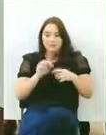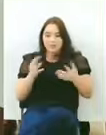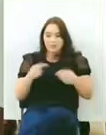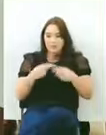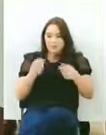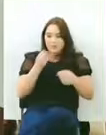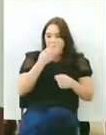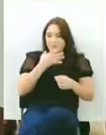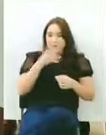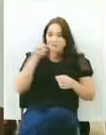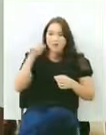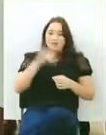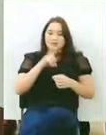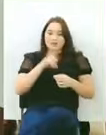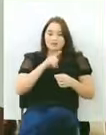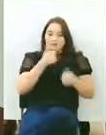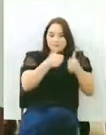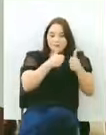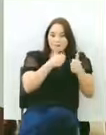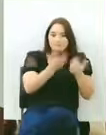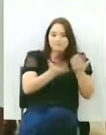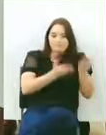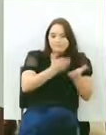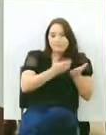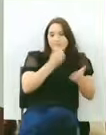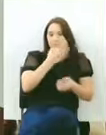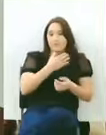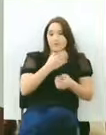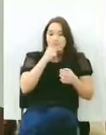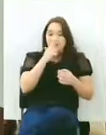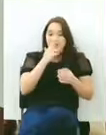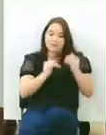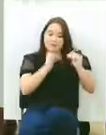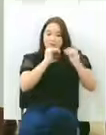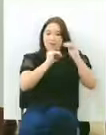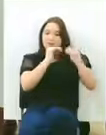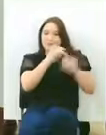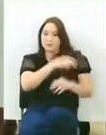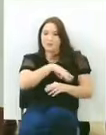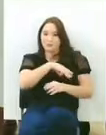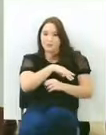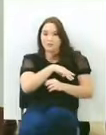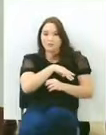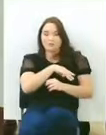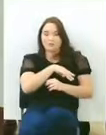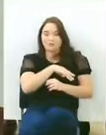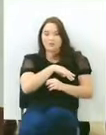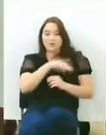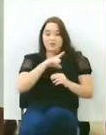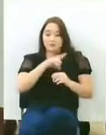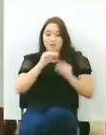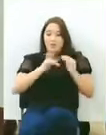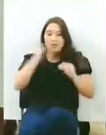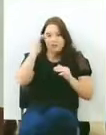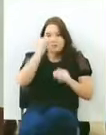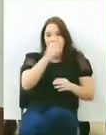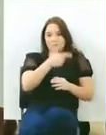aplaudido, ser elogiado pelos outros, ganhar fama, crescer no ministério, coisas desse